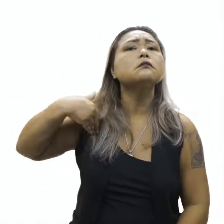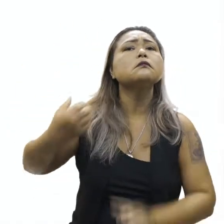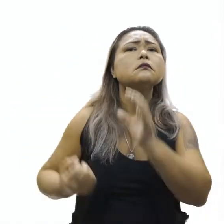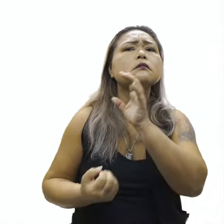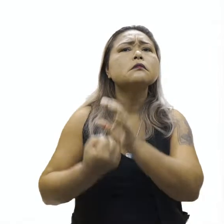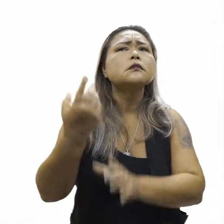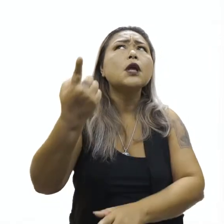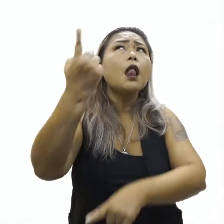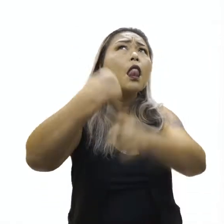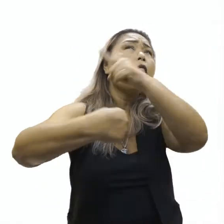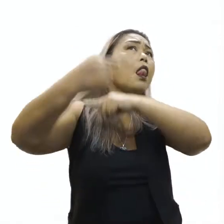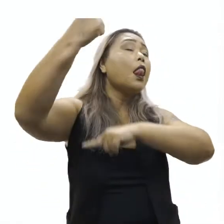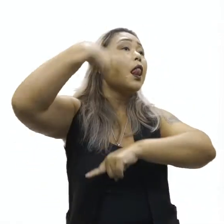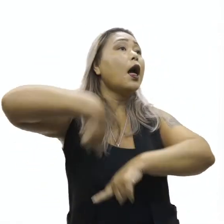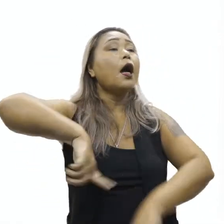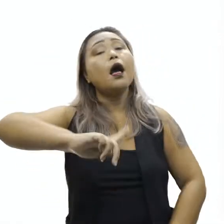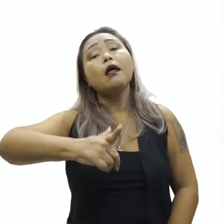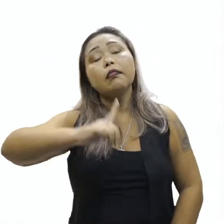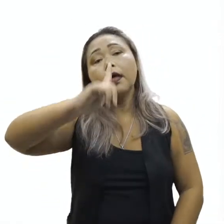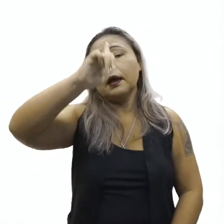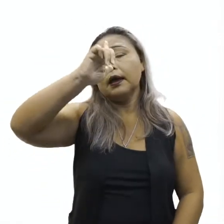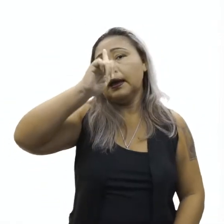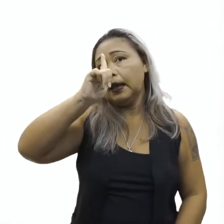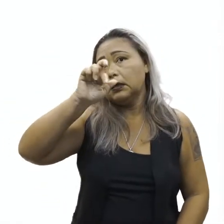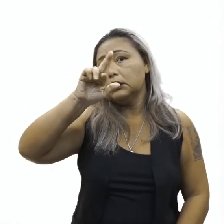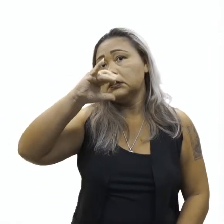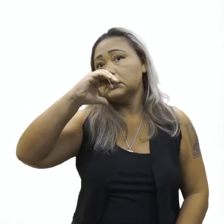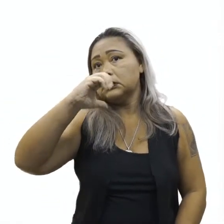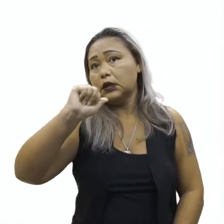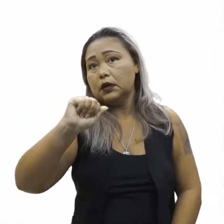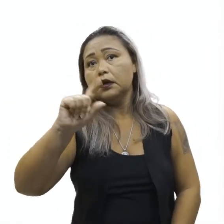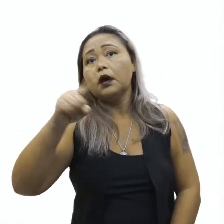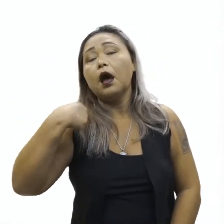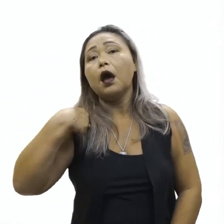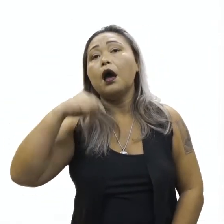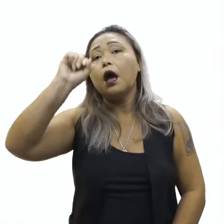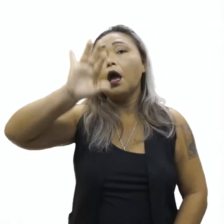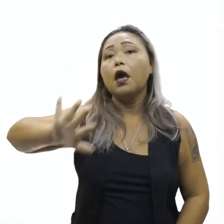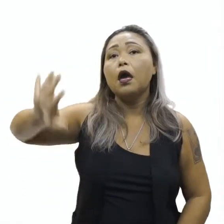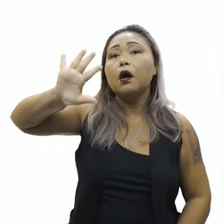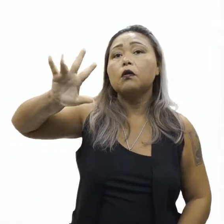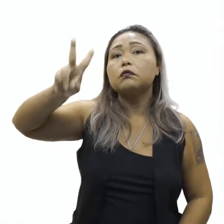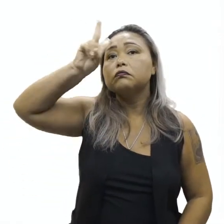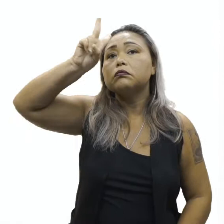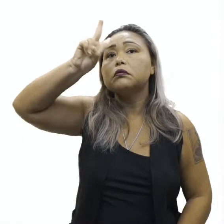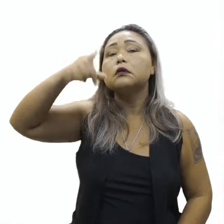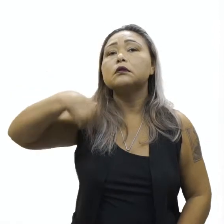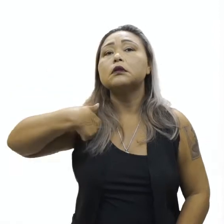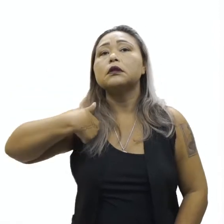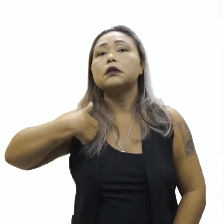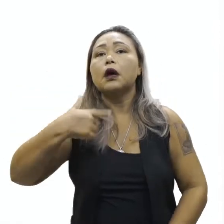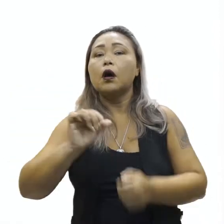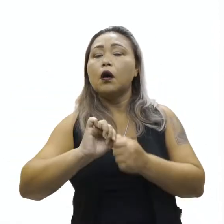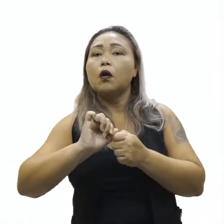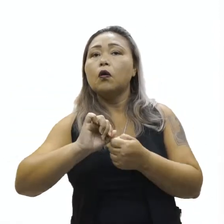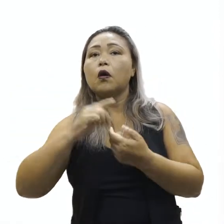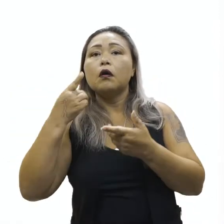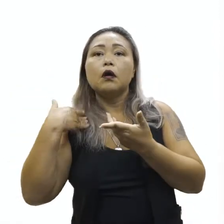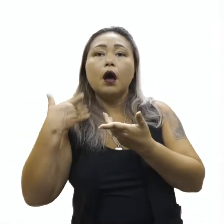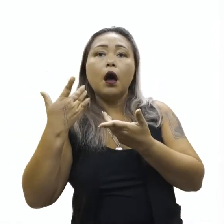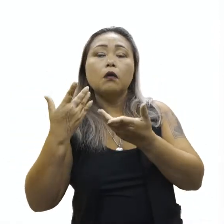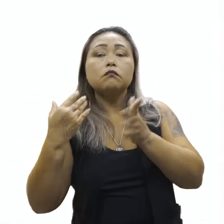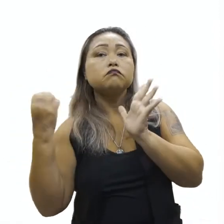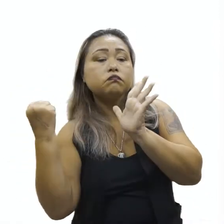lá na Grécia, né? Aqui é uma imagem histórica da Ágora ateniense, né? Que é o símbolo da